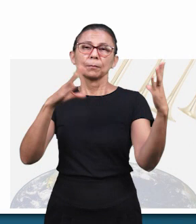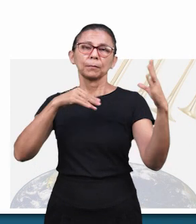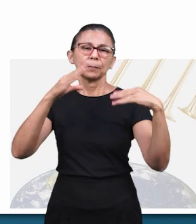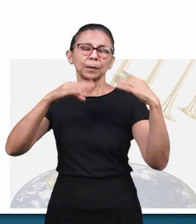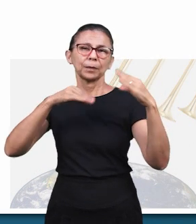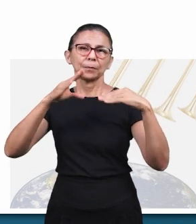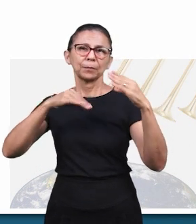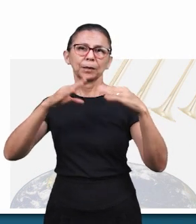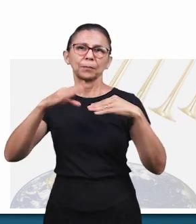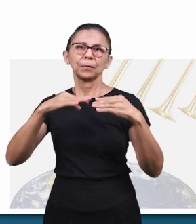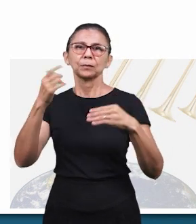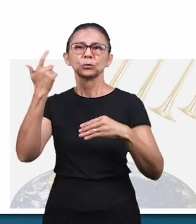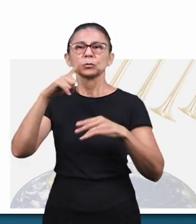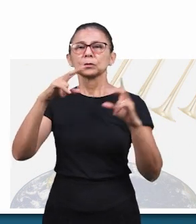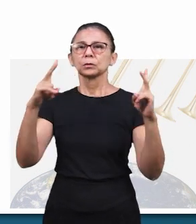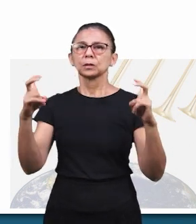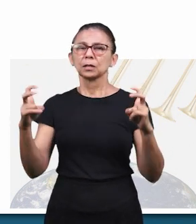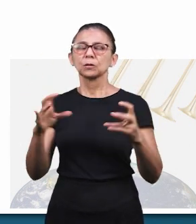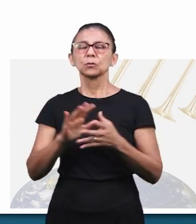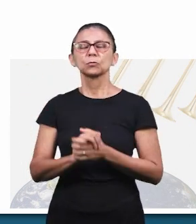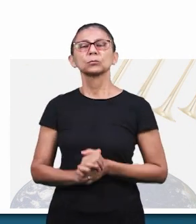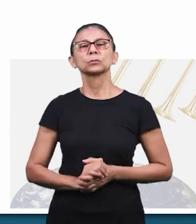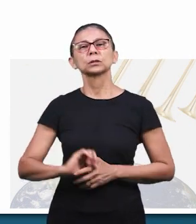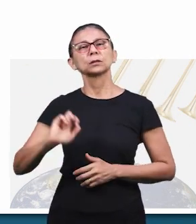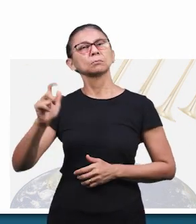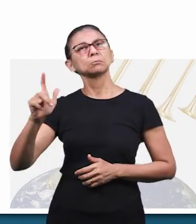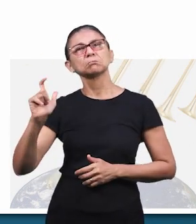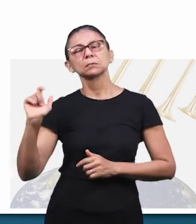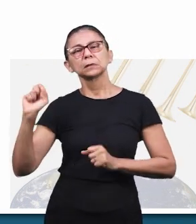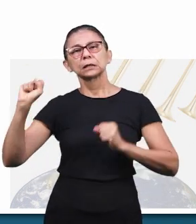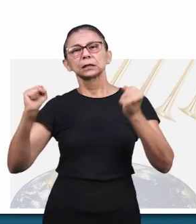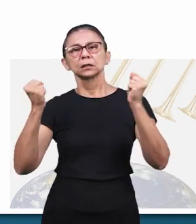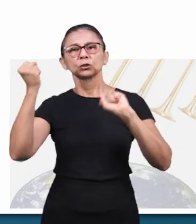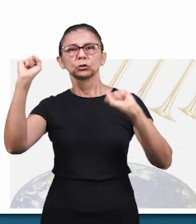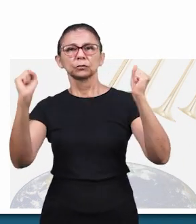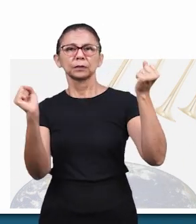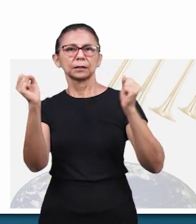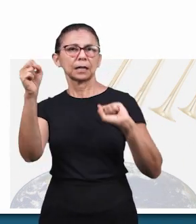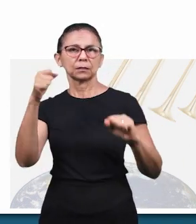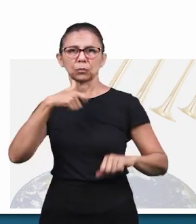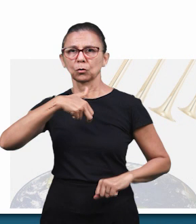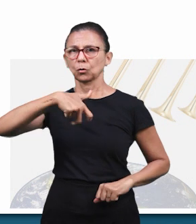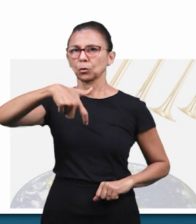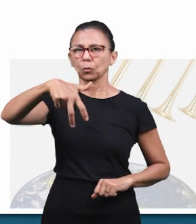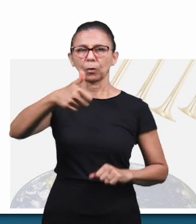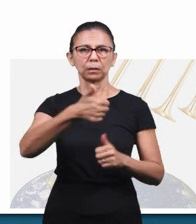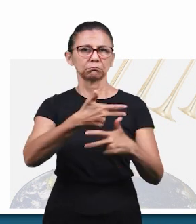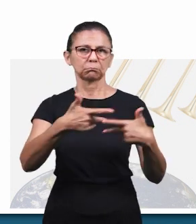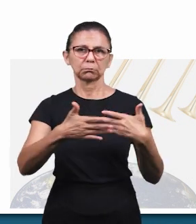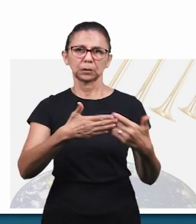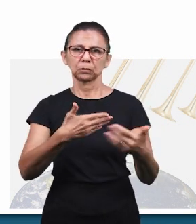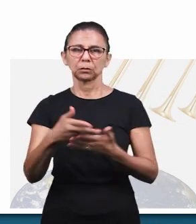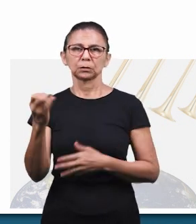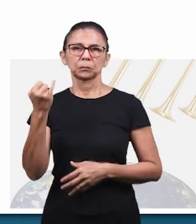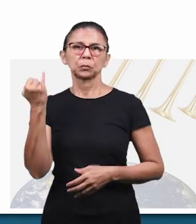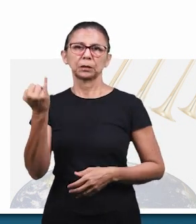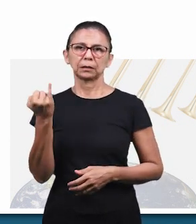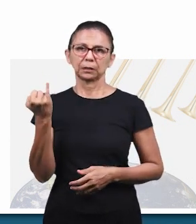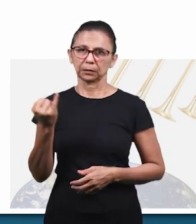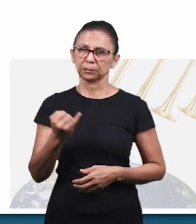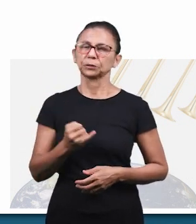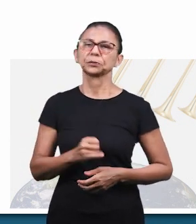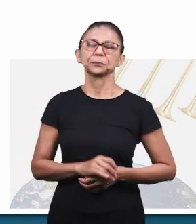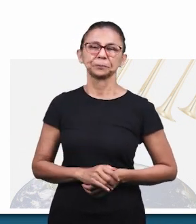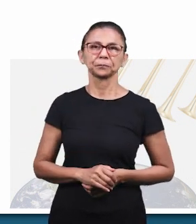outros assuntos, fazer uma atividade física, entre outras atividades que sejam importantes para ele.